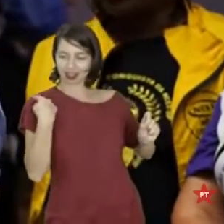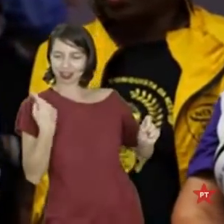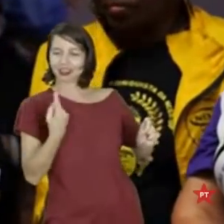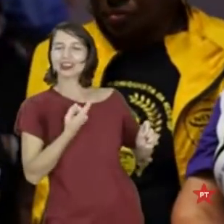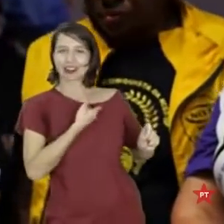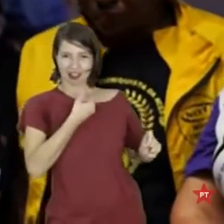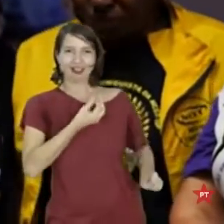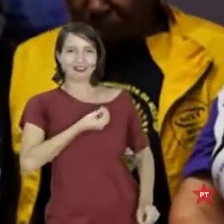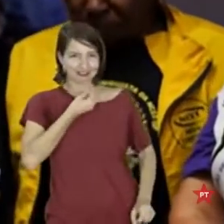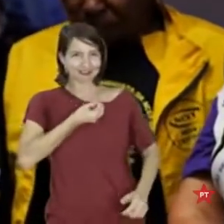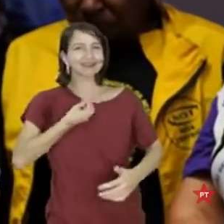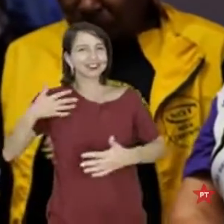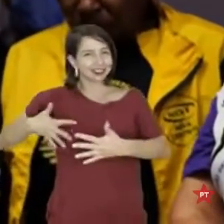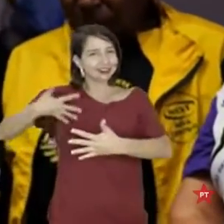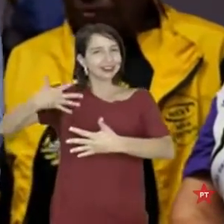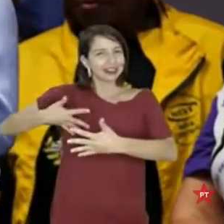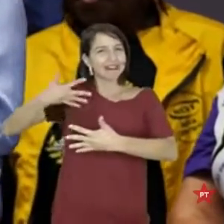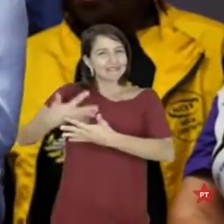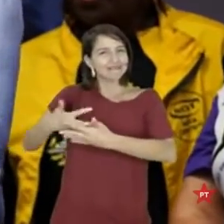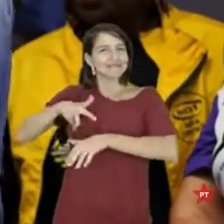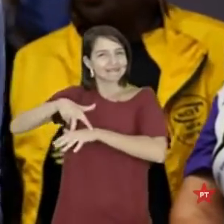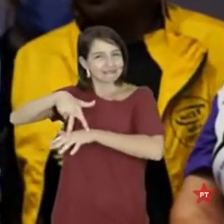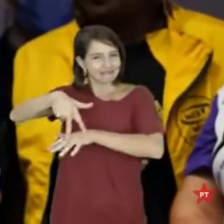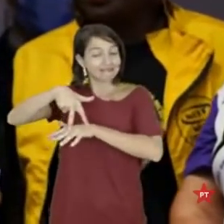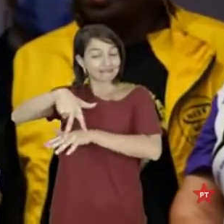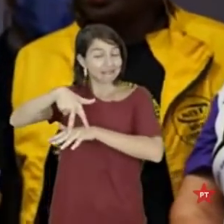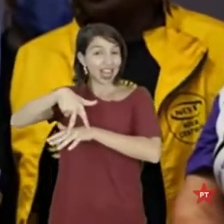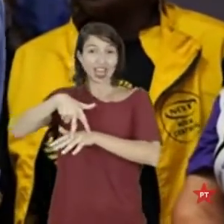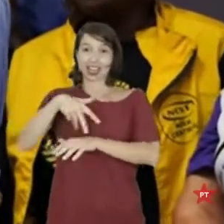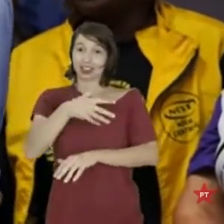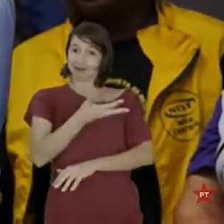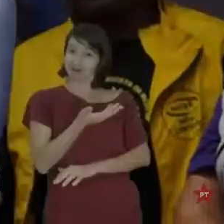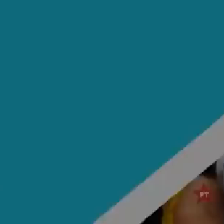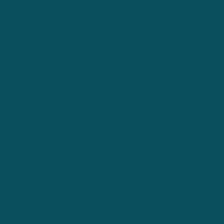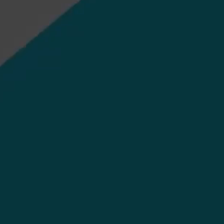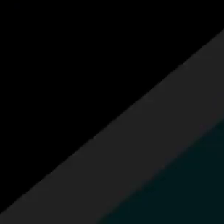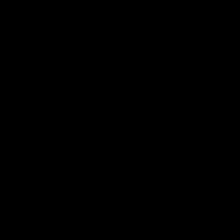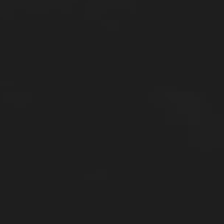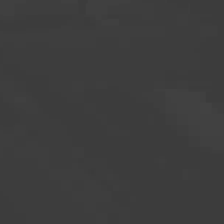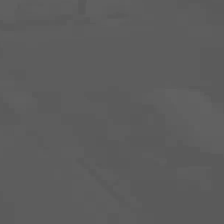perceberam agora que nós não somos uma coisa qualquer.